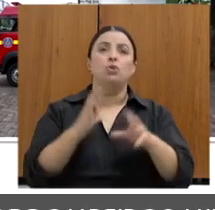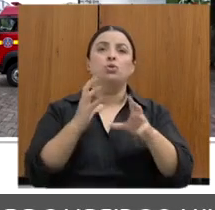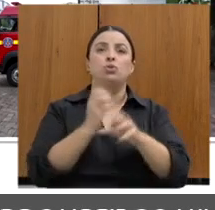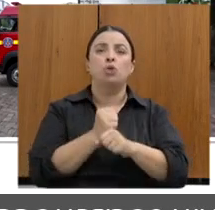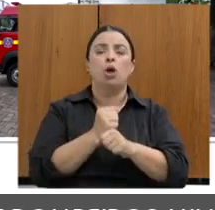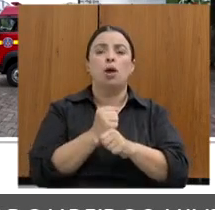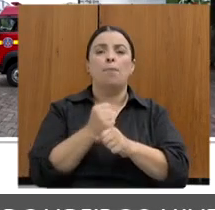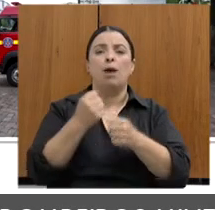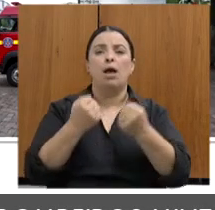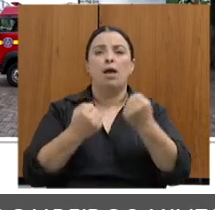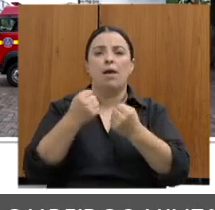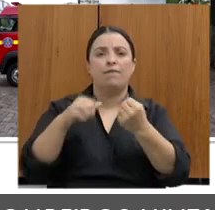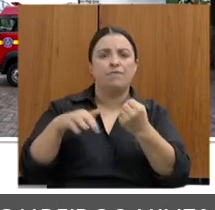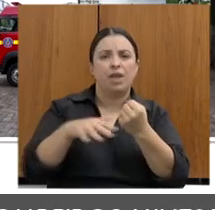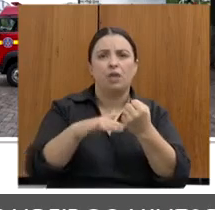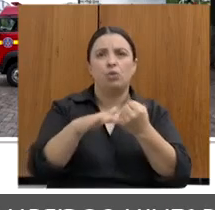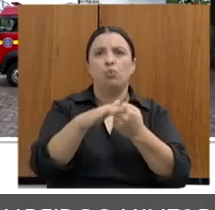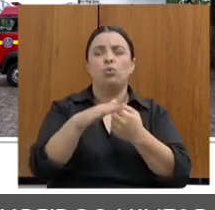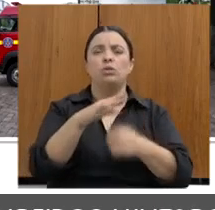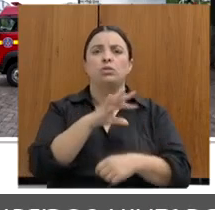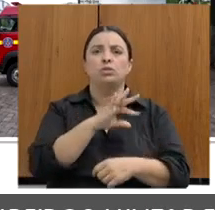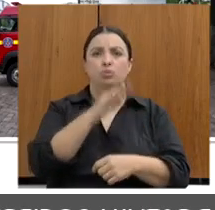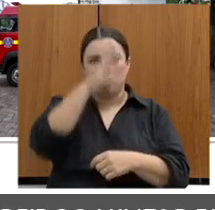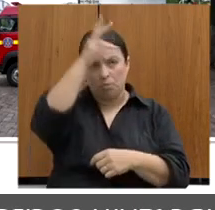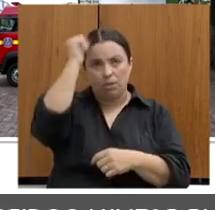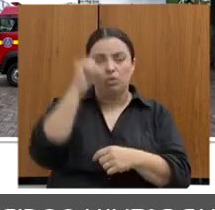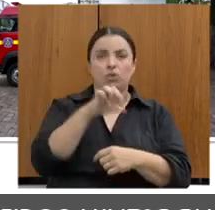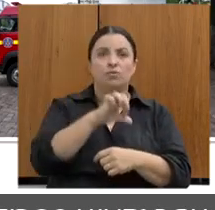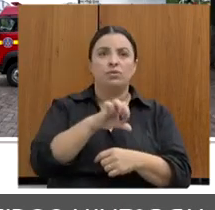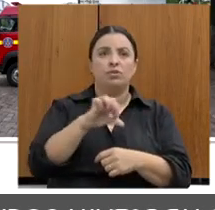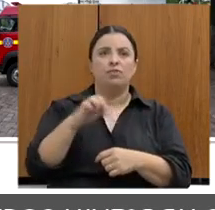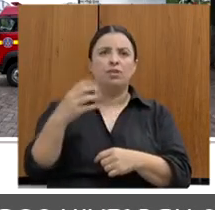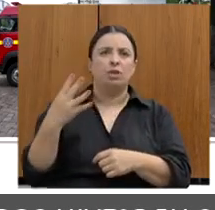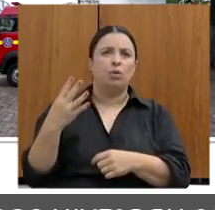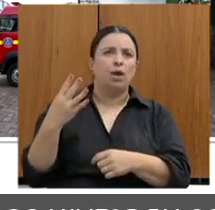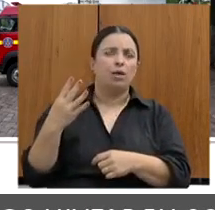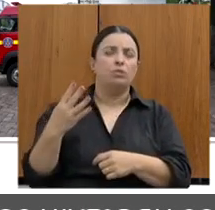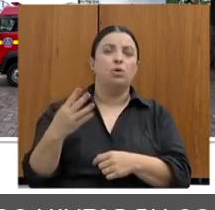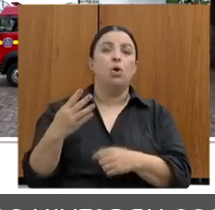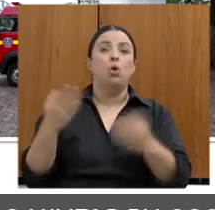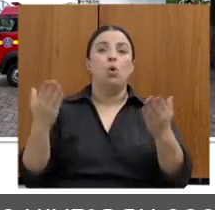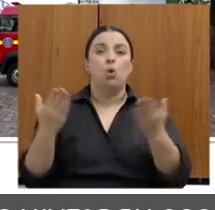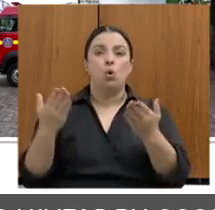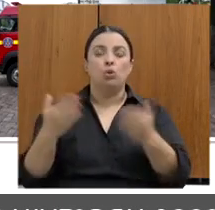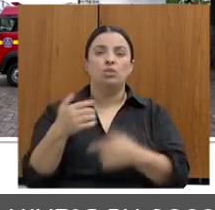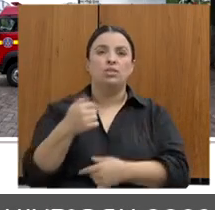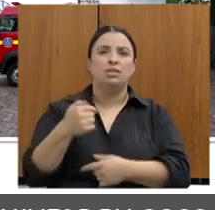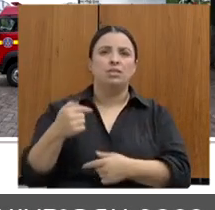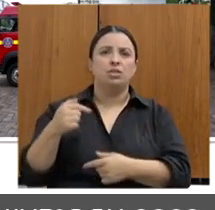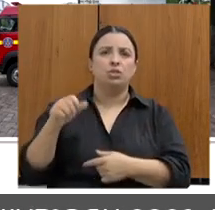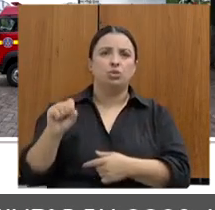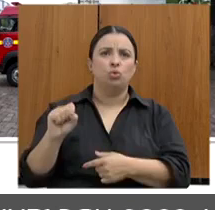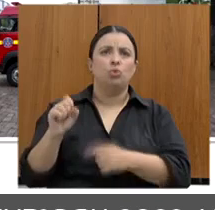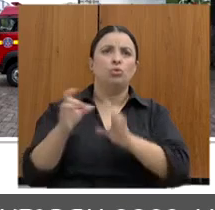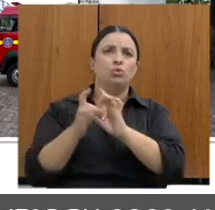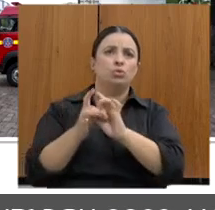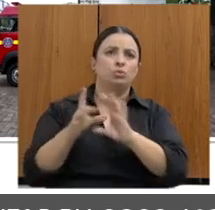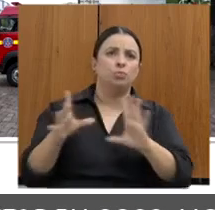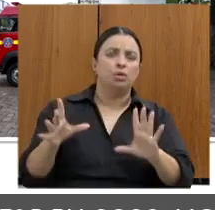Bombeiros 994 viaturas sendo hoje 778 disponíveis